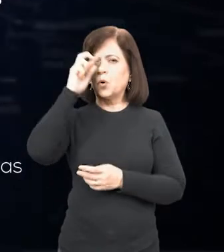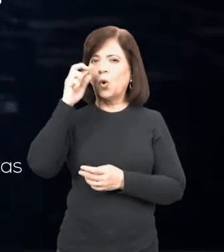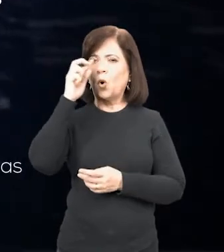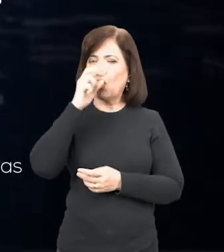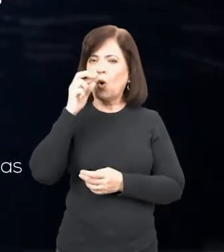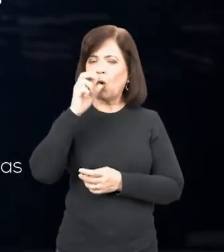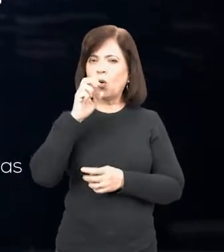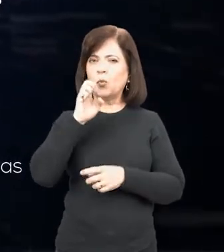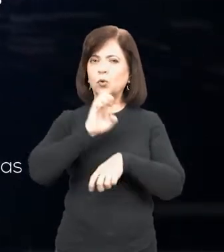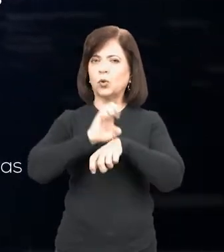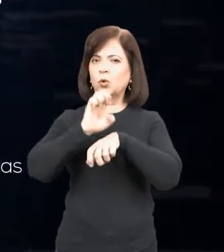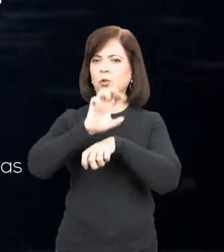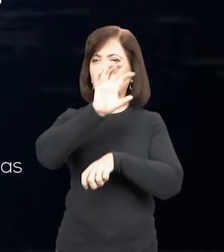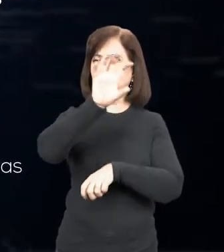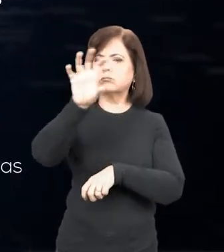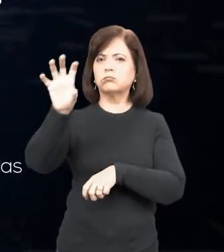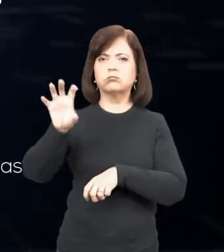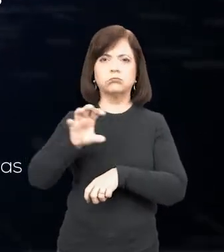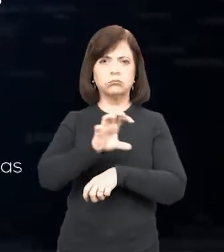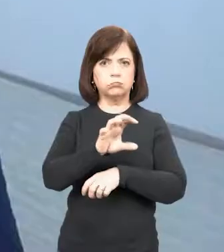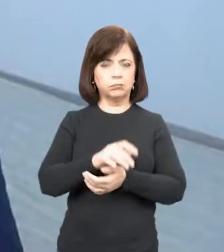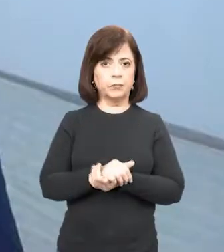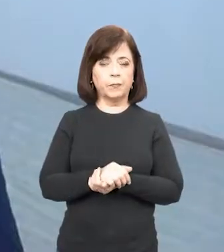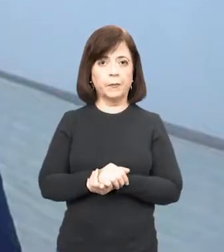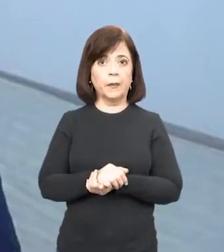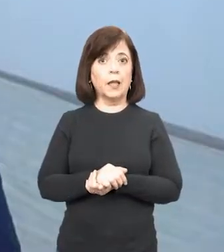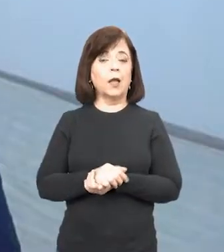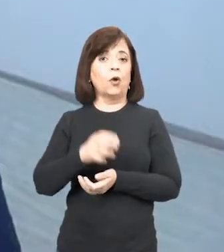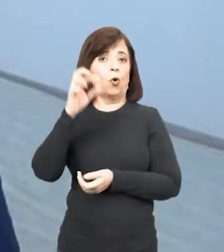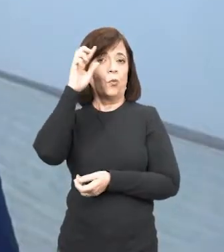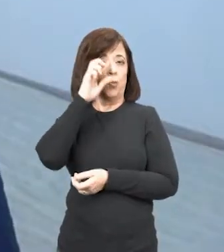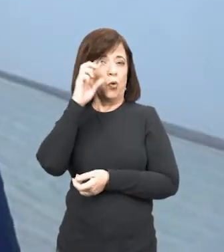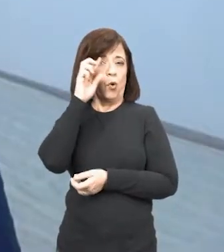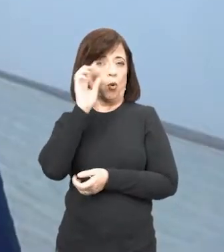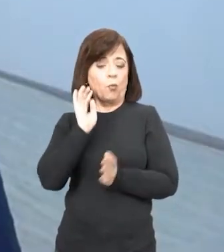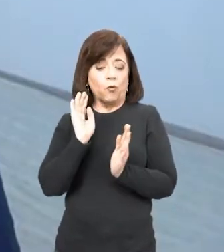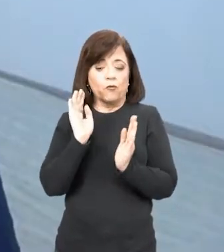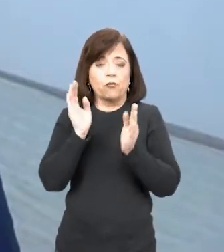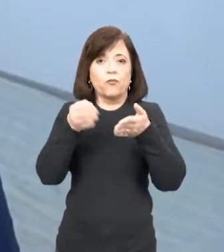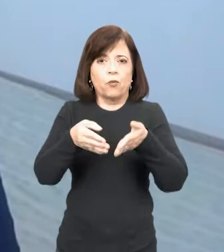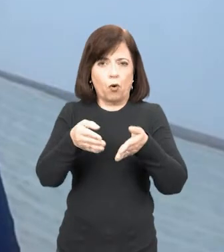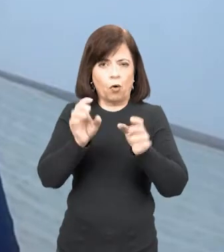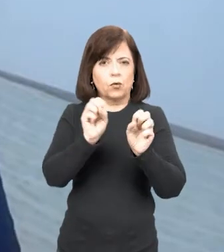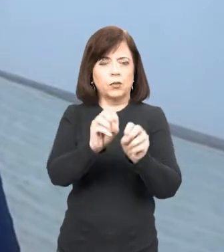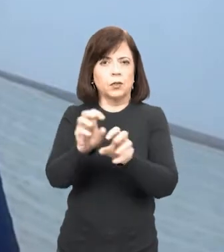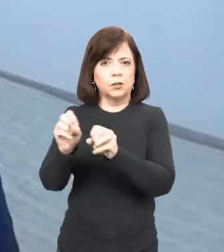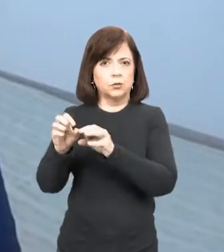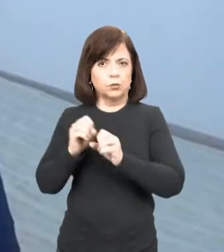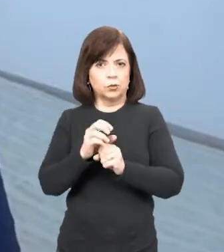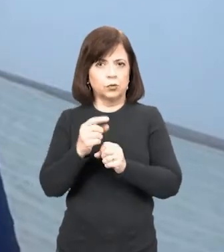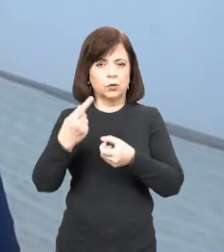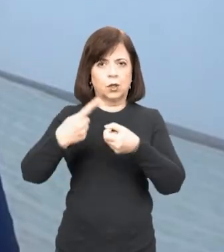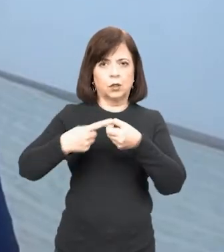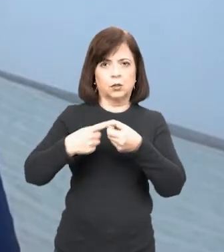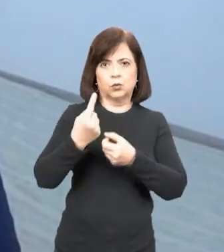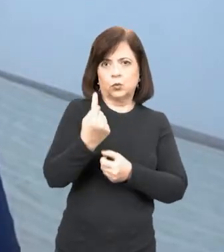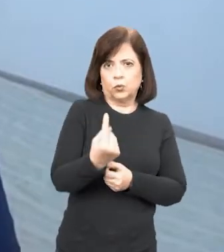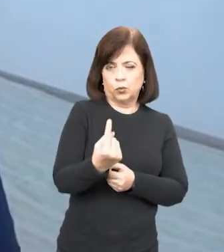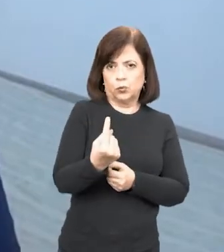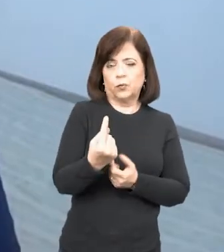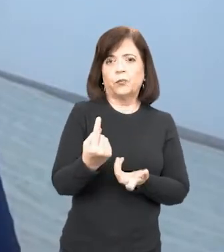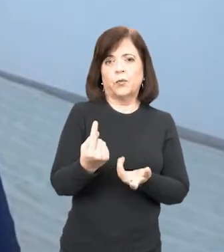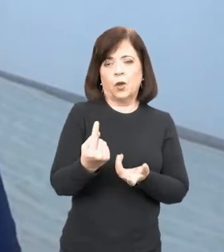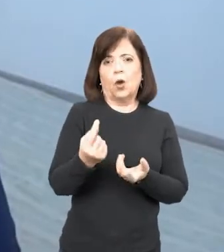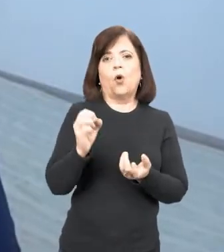educação espalhados pelo estado do Rio de Janeiro. Promotor com atribuição exclusiva para educação em um só